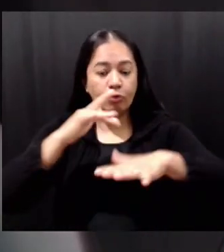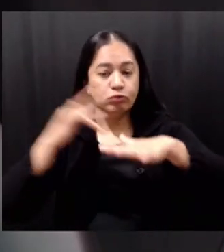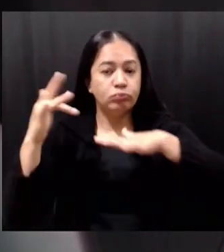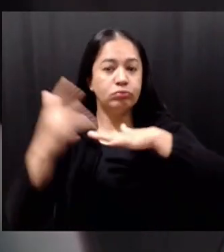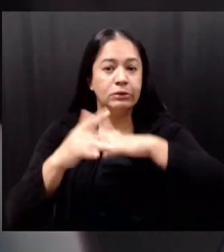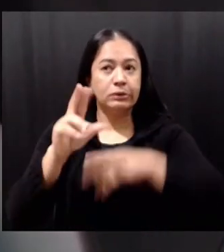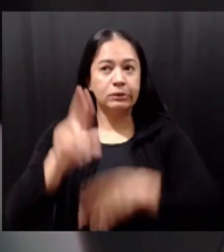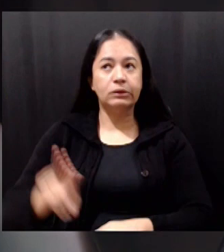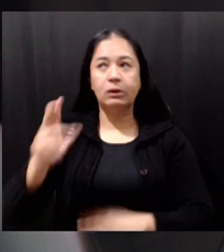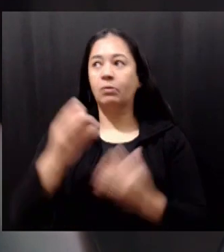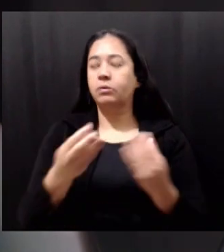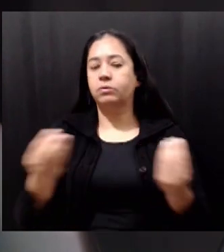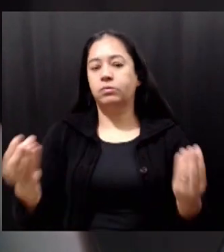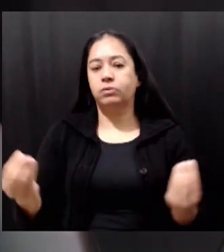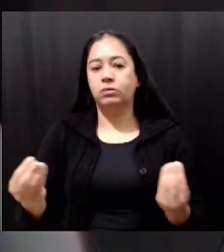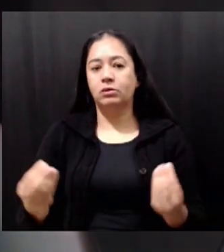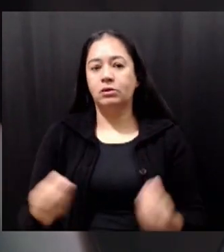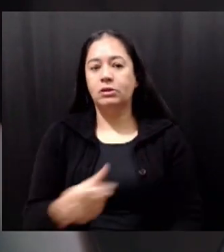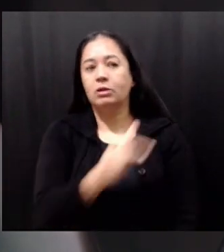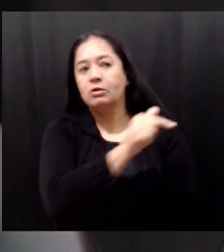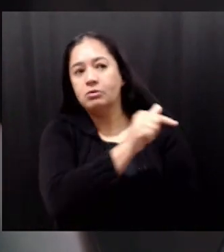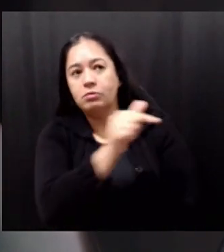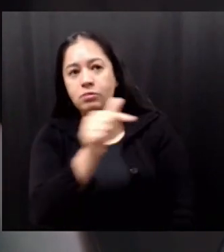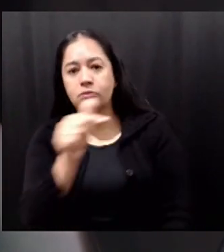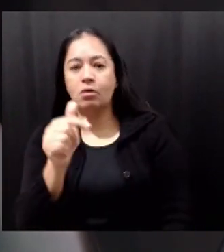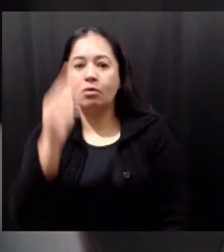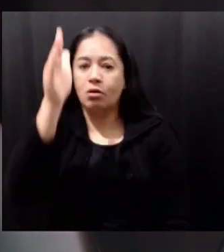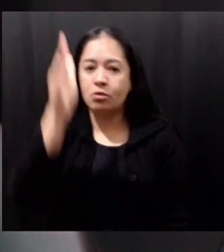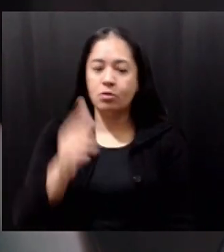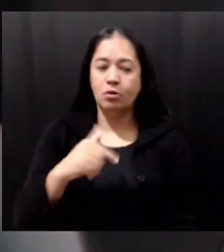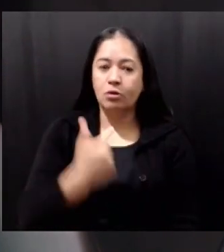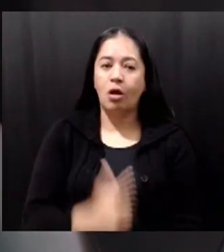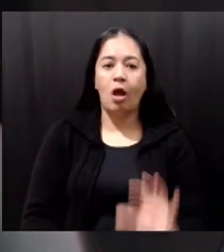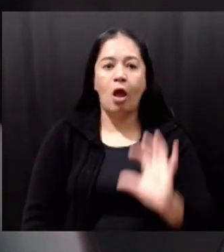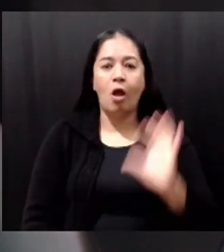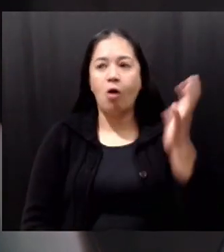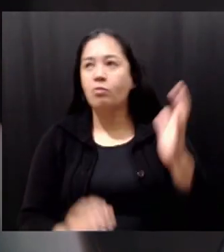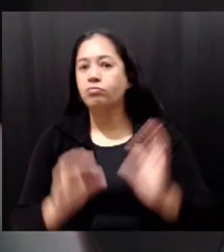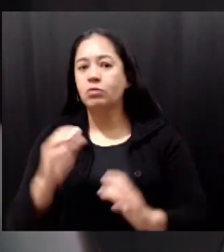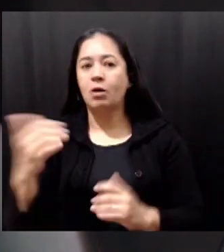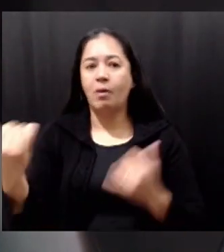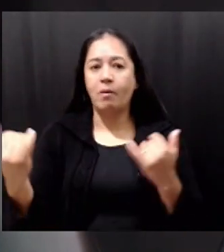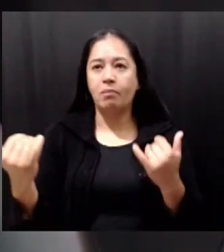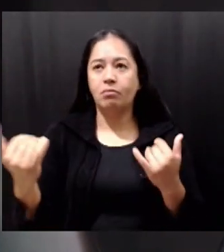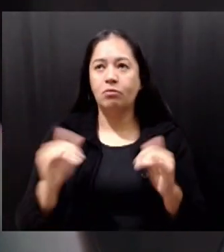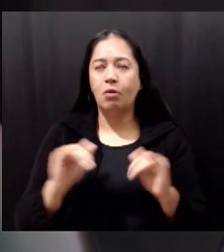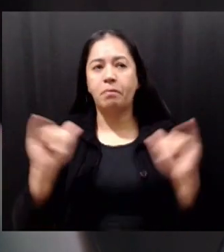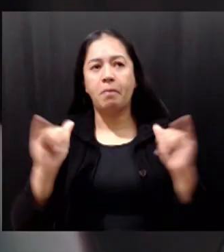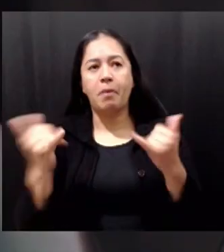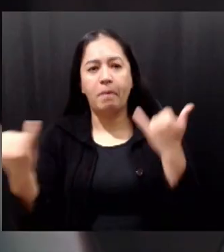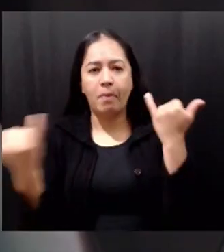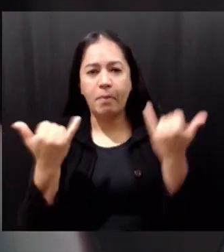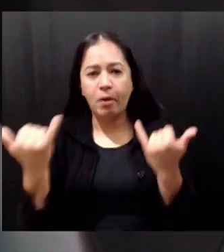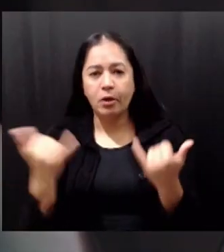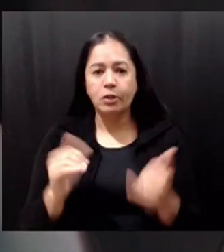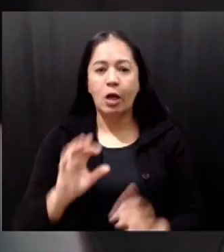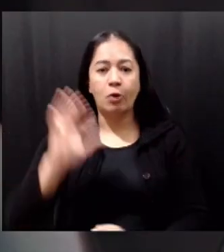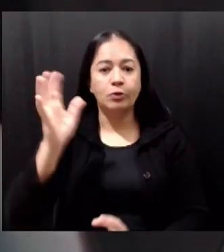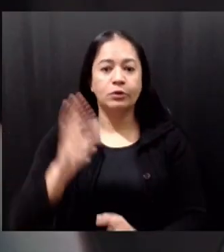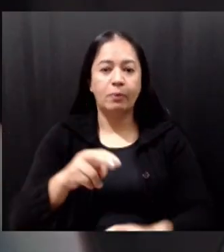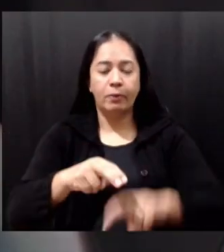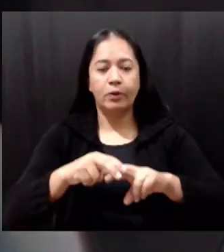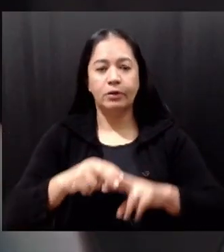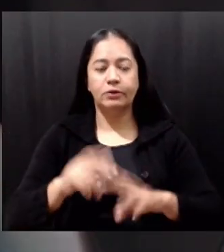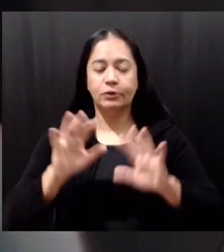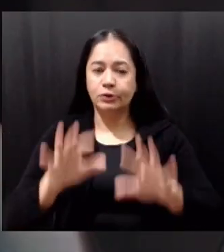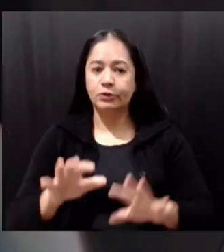Né? Toda semana a gente tem aí alguma notícia falando de alguma fatalidade que aconteceu por conta disso. Então é mais do que